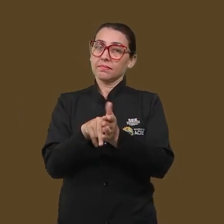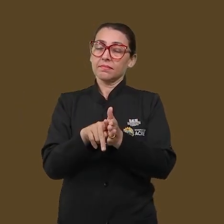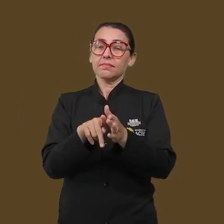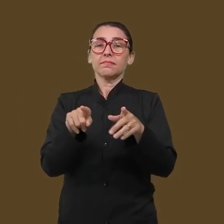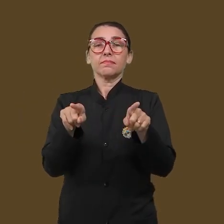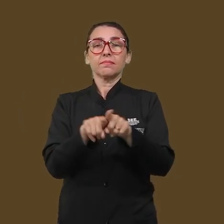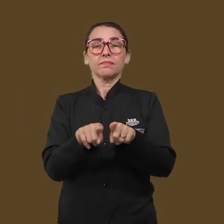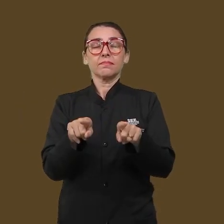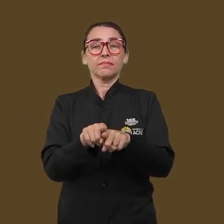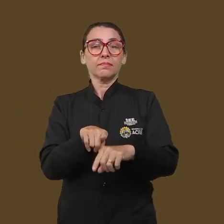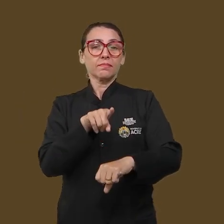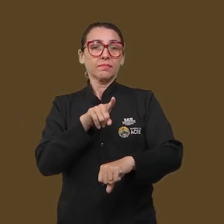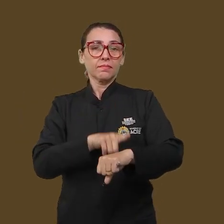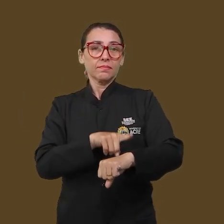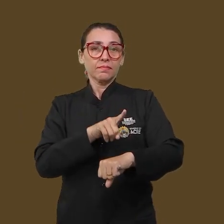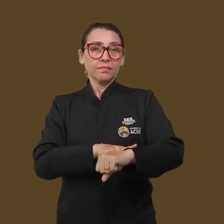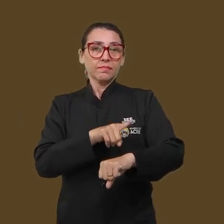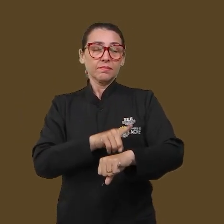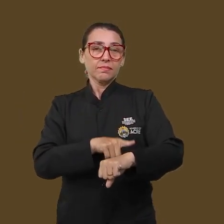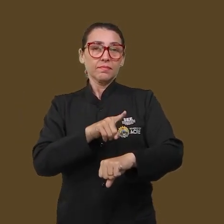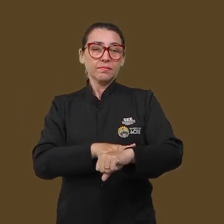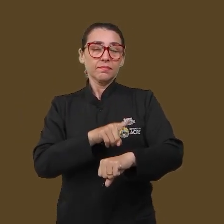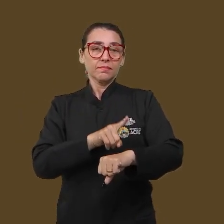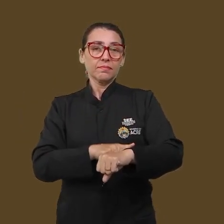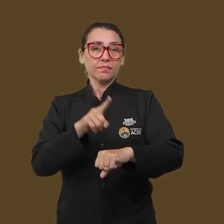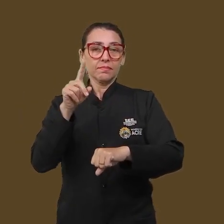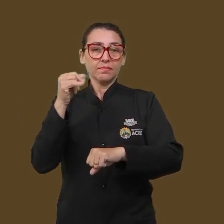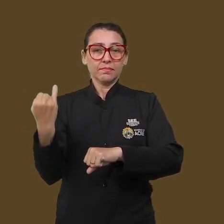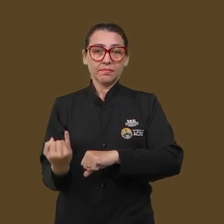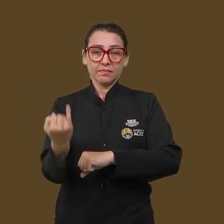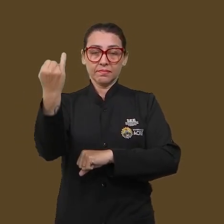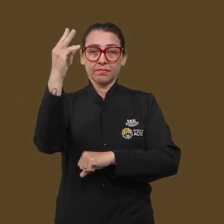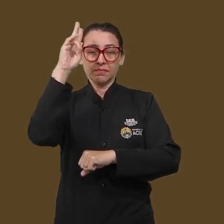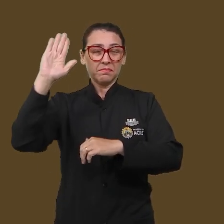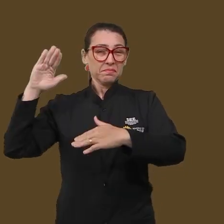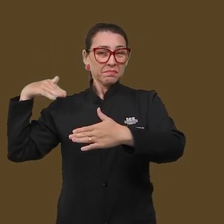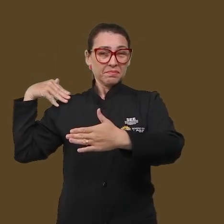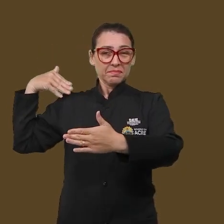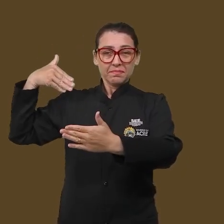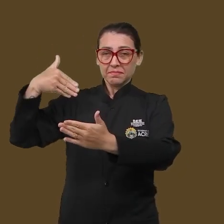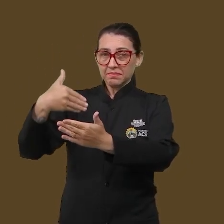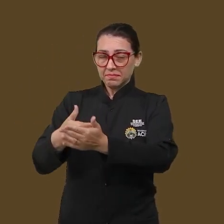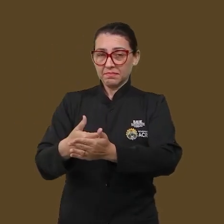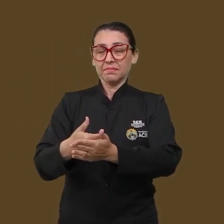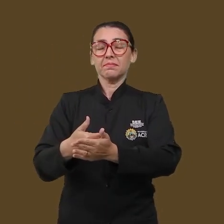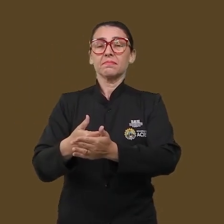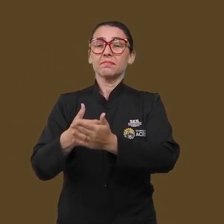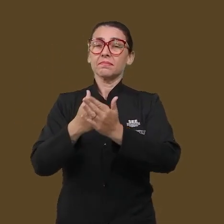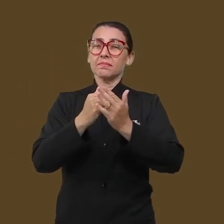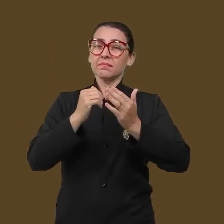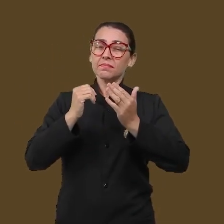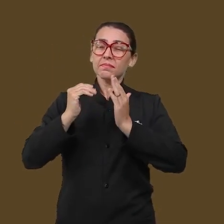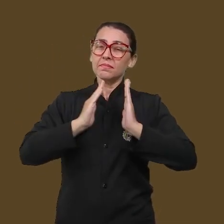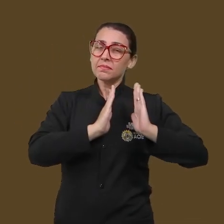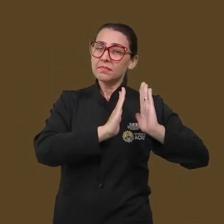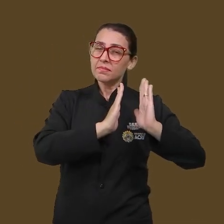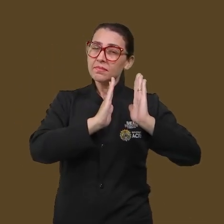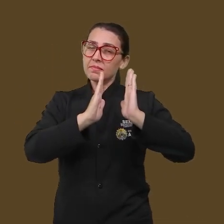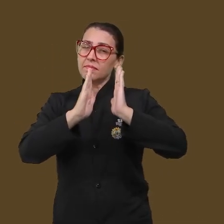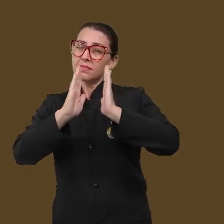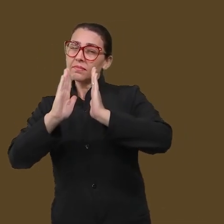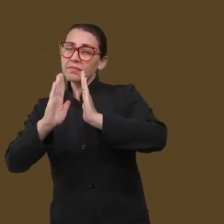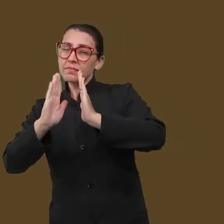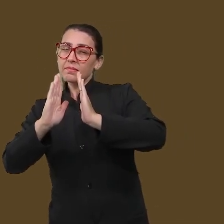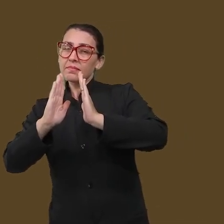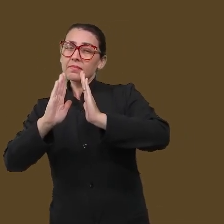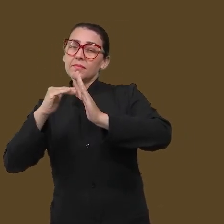de um momento importante da nossa história e desde o antepassado. E ela é uma jornada através das